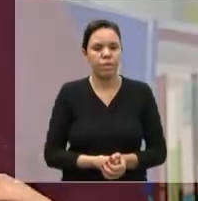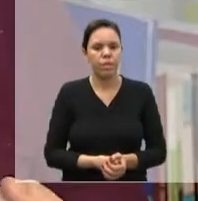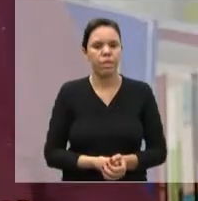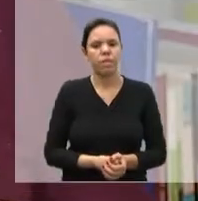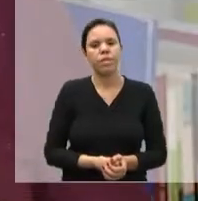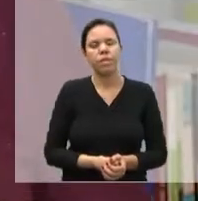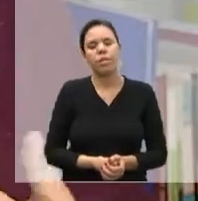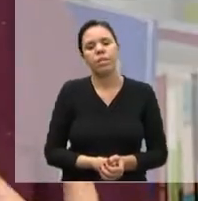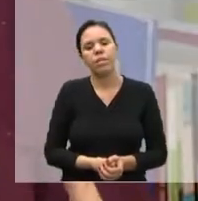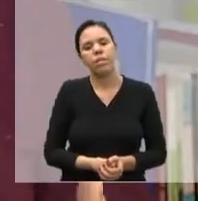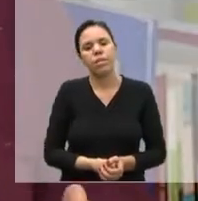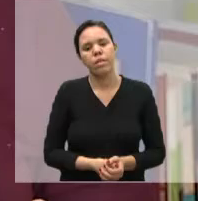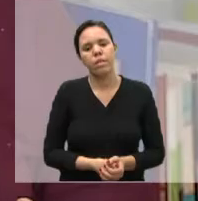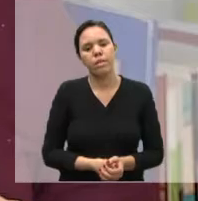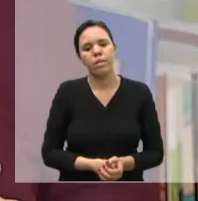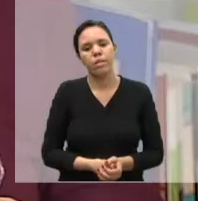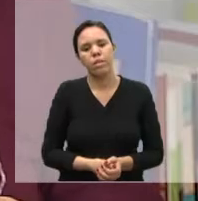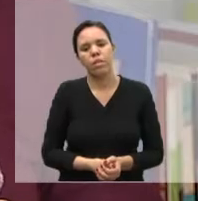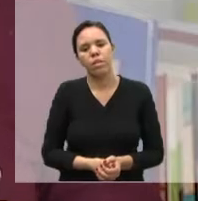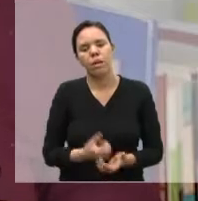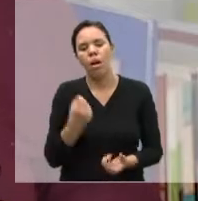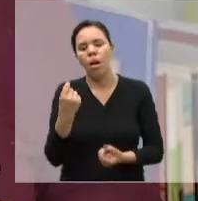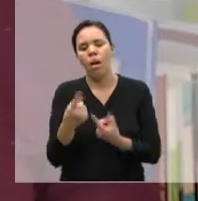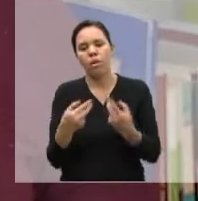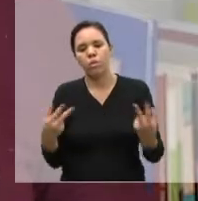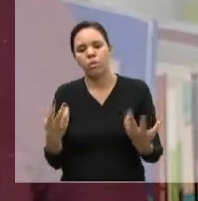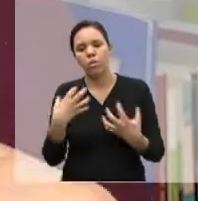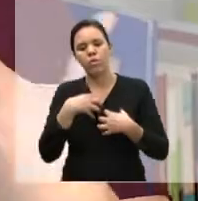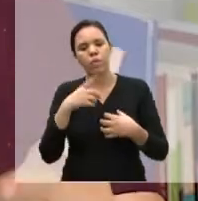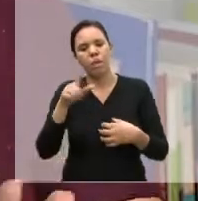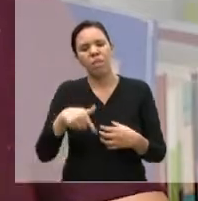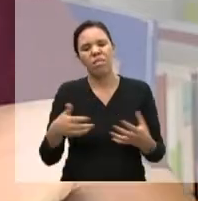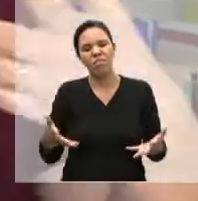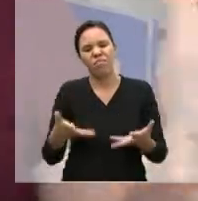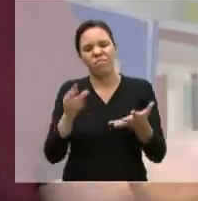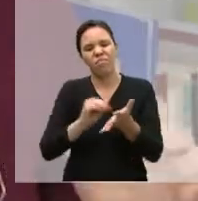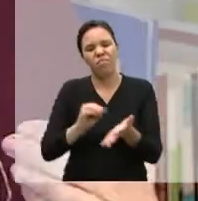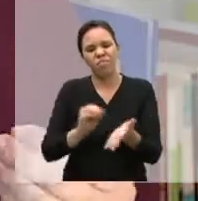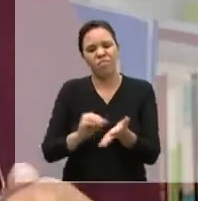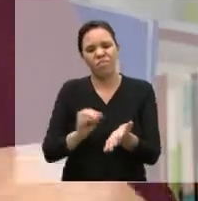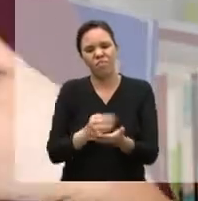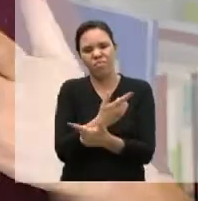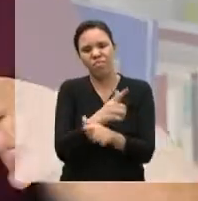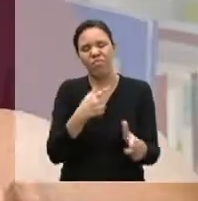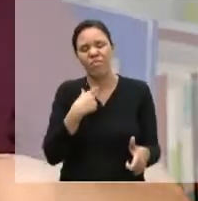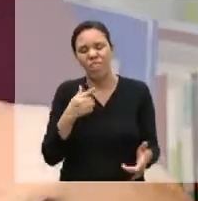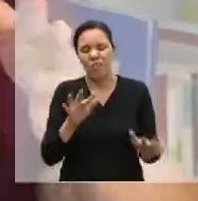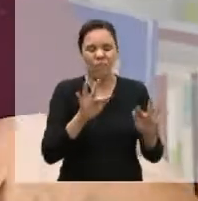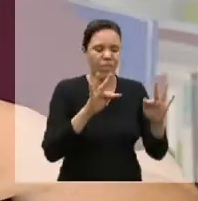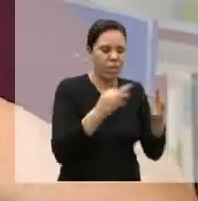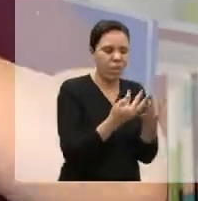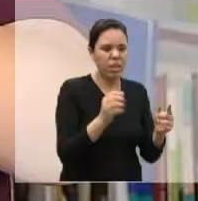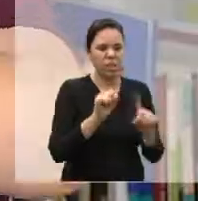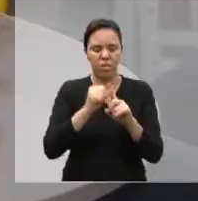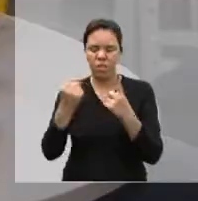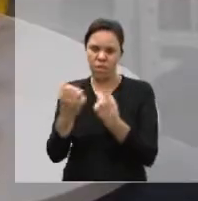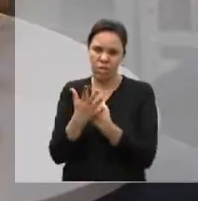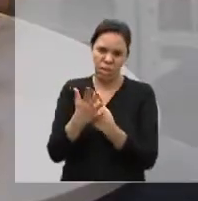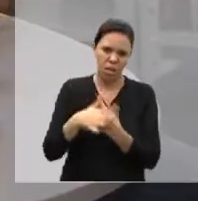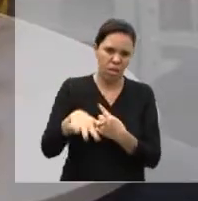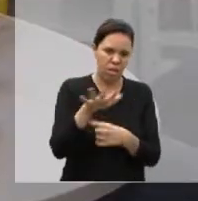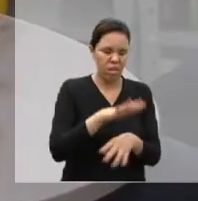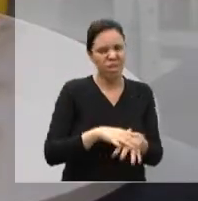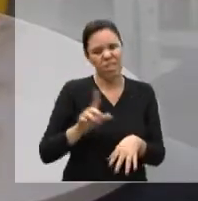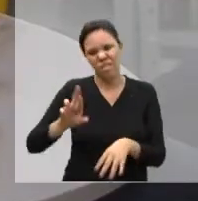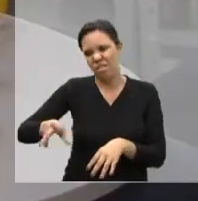é o desestímulo. Muitas vezes da família, da sociedade. Ah, não, isso não é coisa de menina, você tem mais jeito para fazer tal.